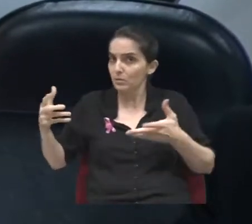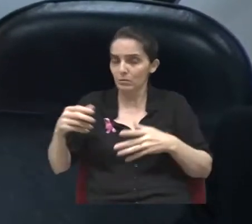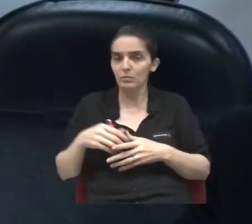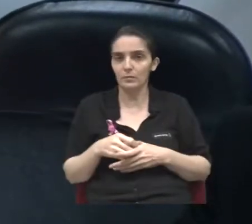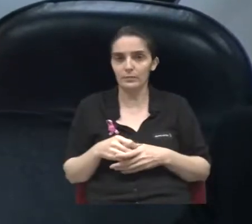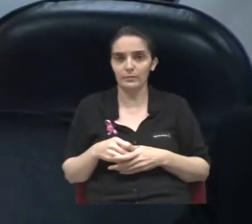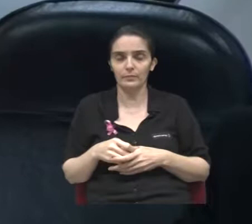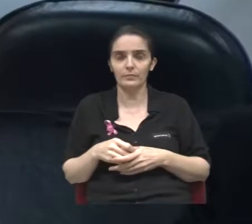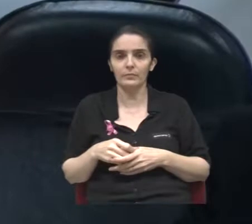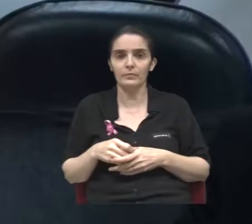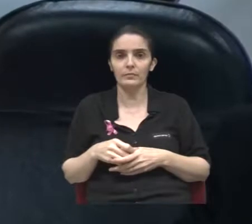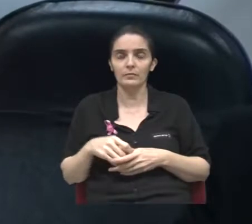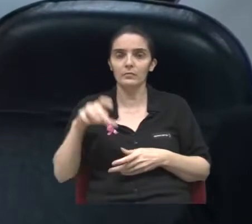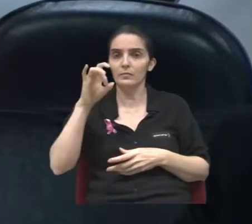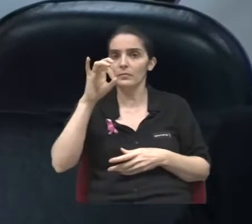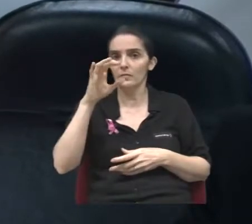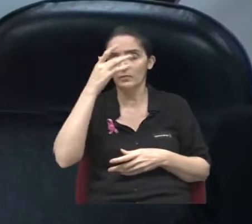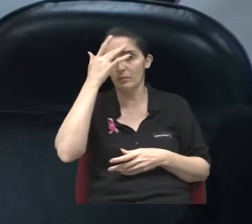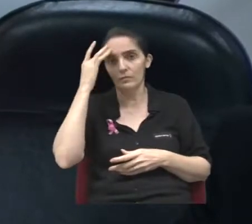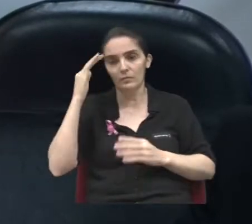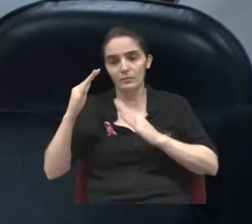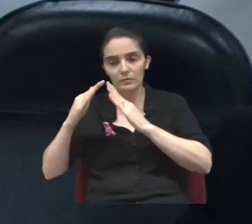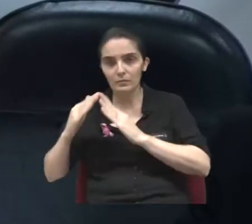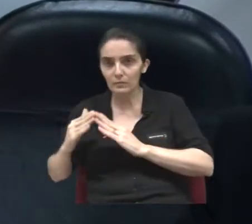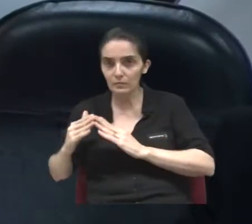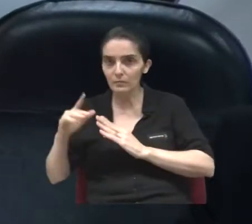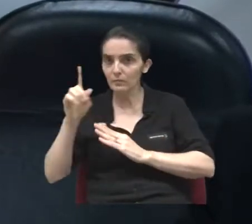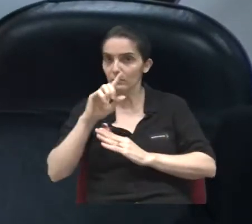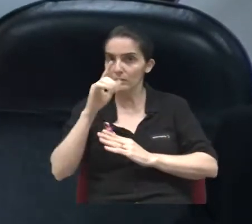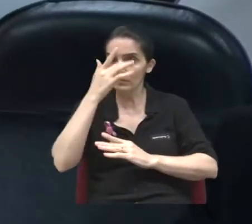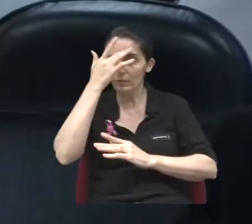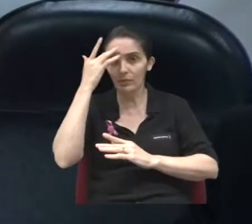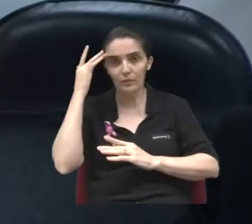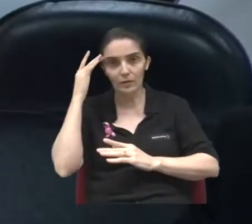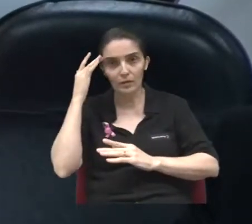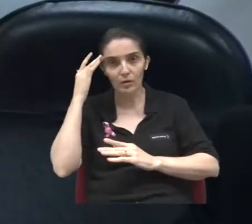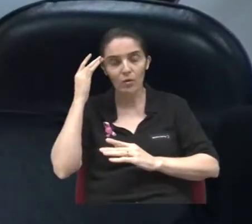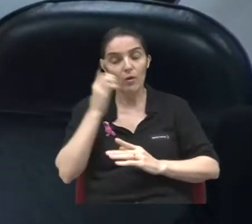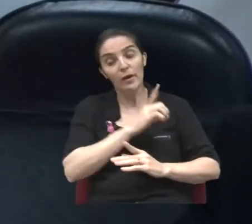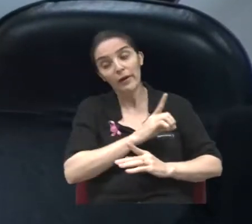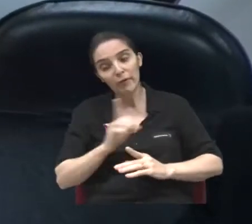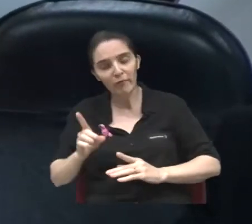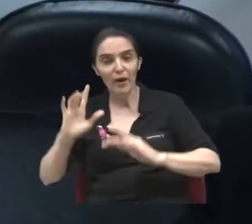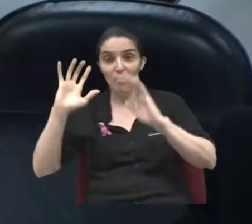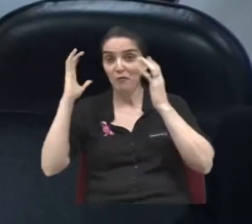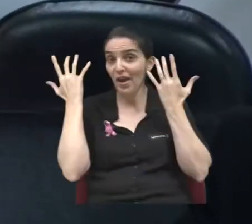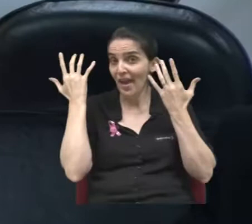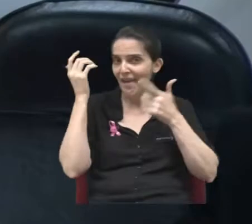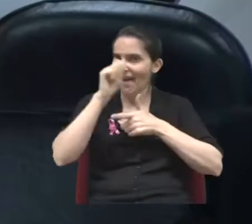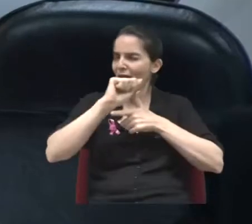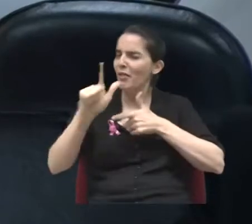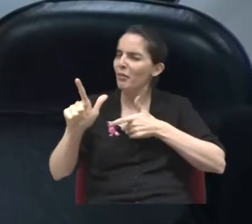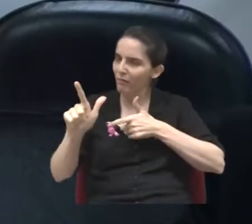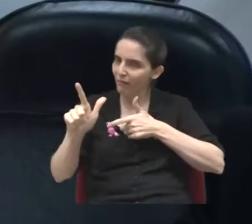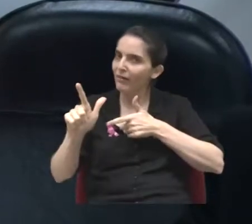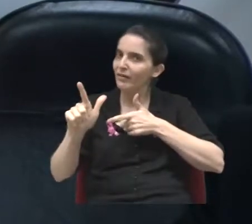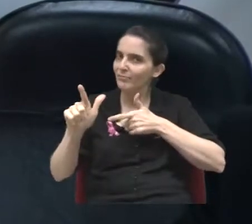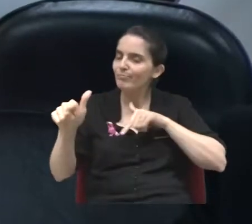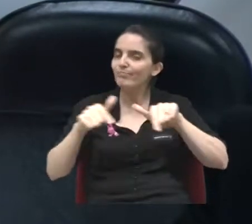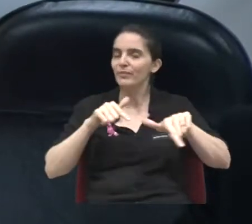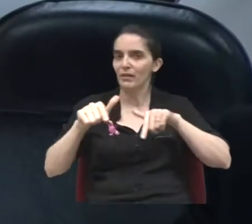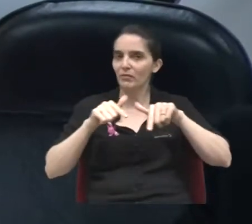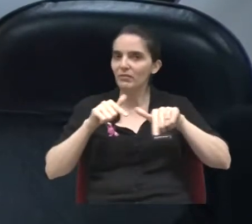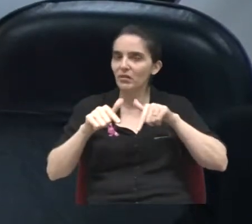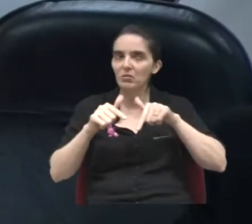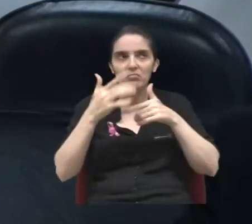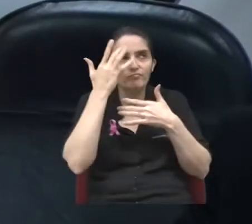não são moradores somente que estão lá, são as pessoas que vão lá e fazem a festinha, alugam. Então, é um trabalho, não sei nem de que forma que tem